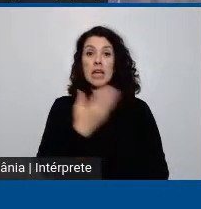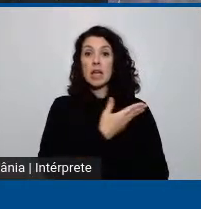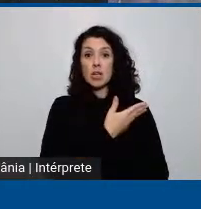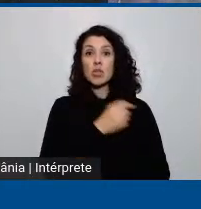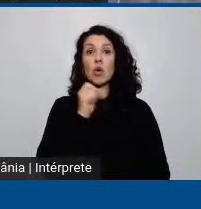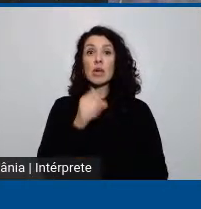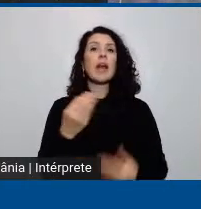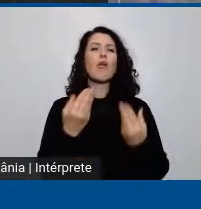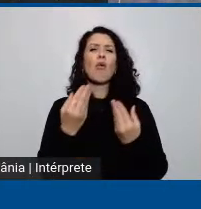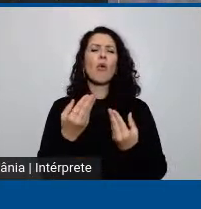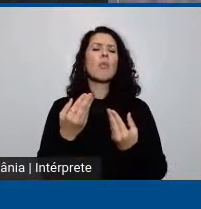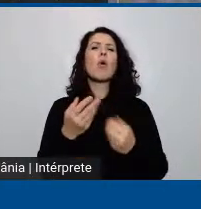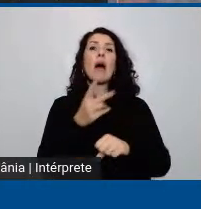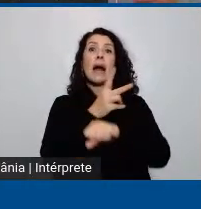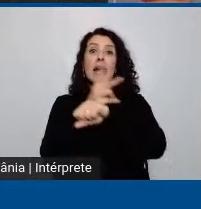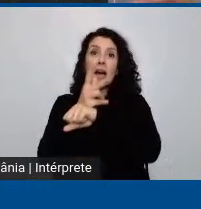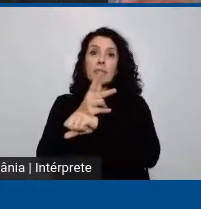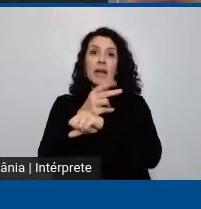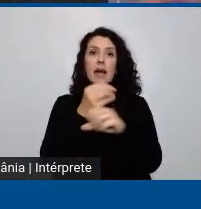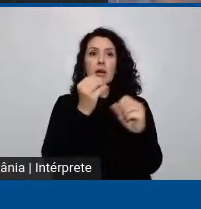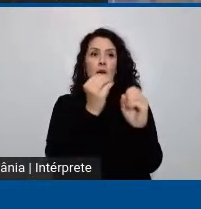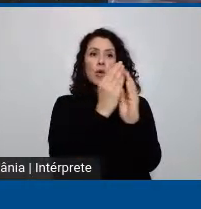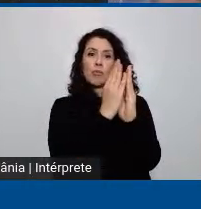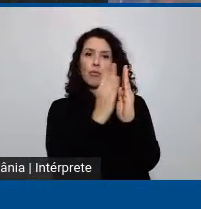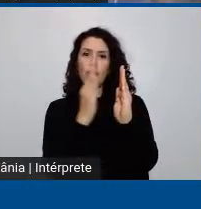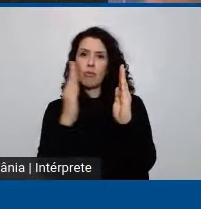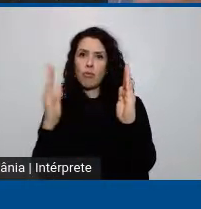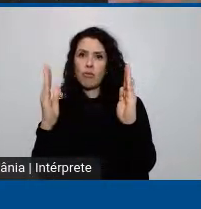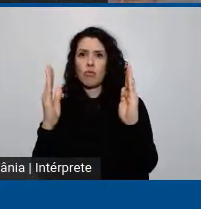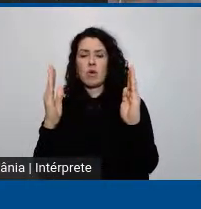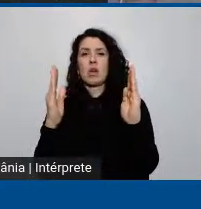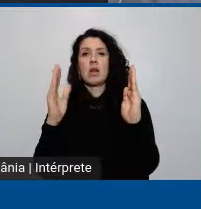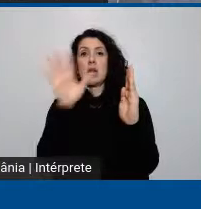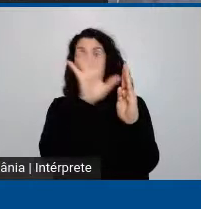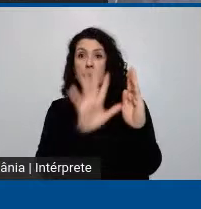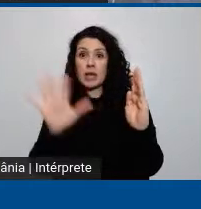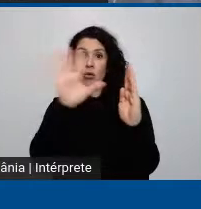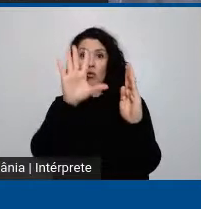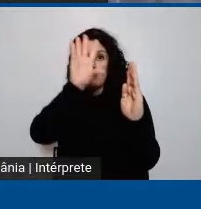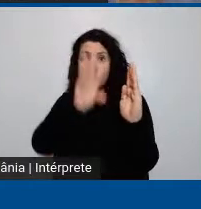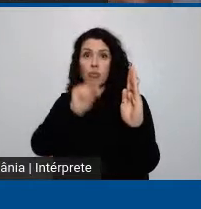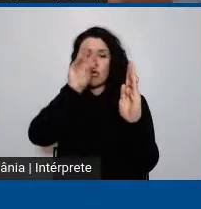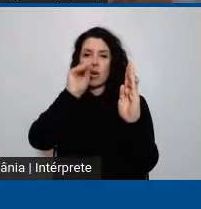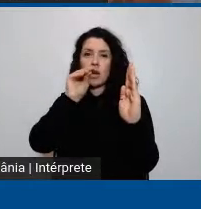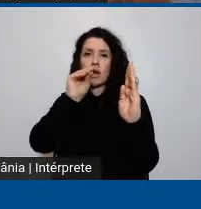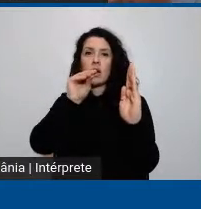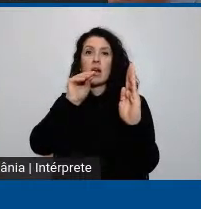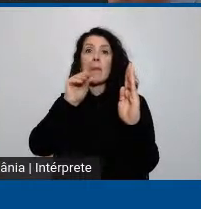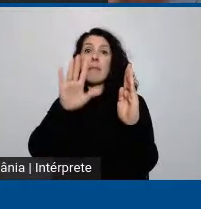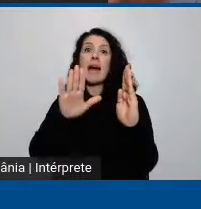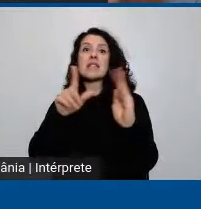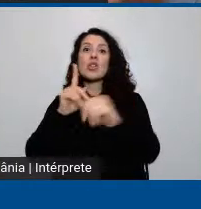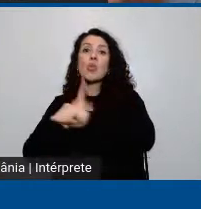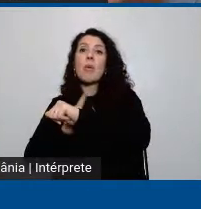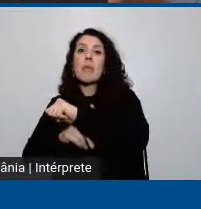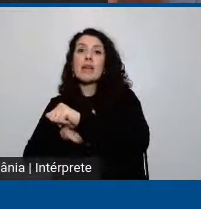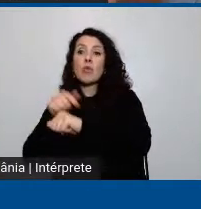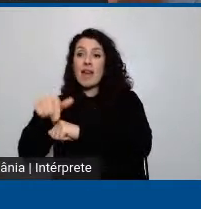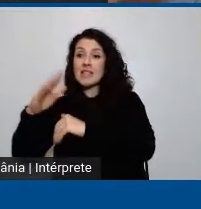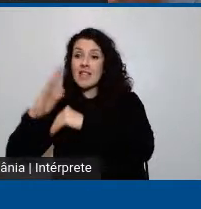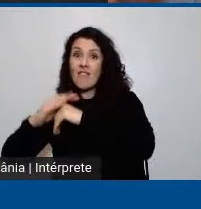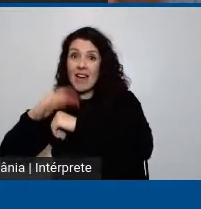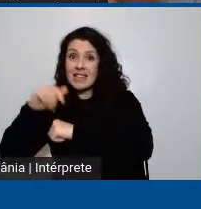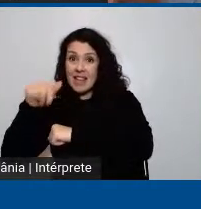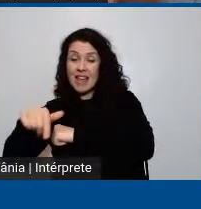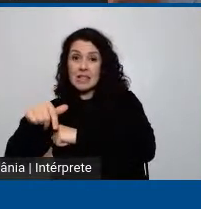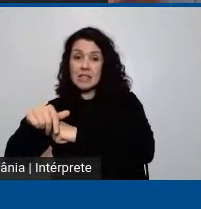de varredura, né, num período que é muito próximo exatamente a essas ações de Ferreiros em relação às